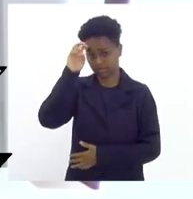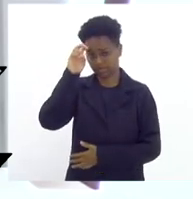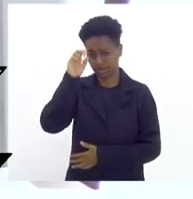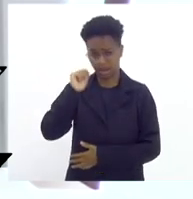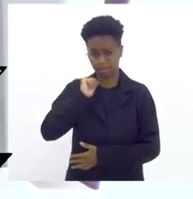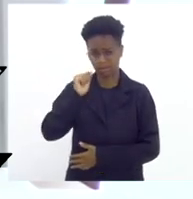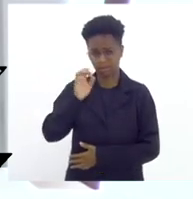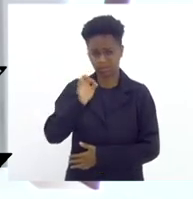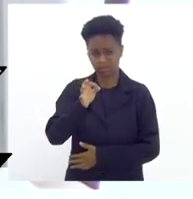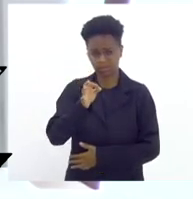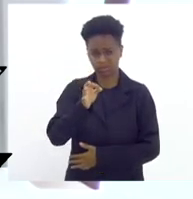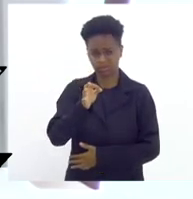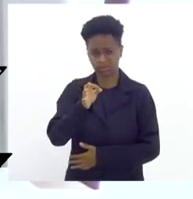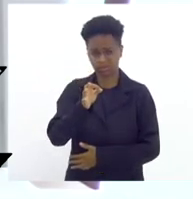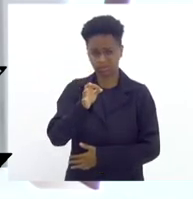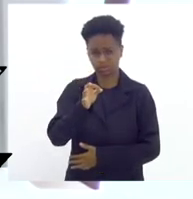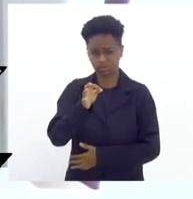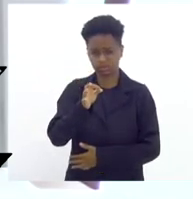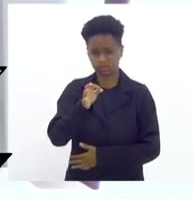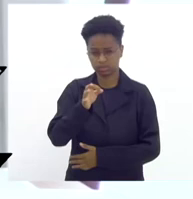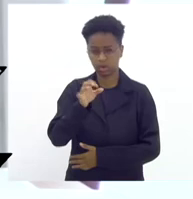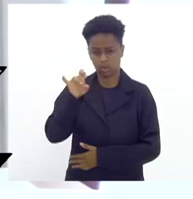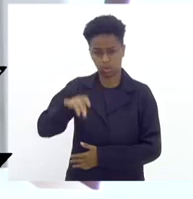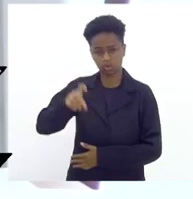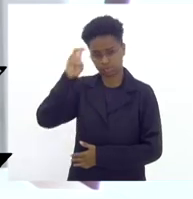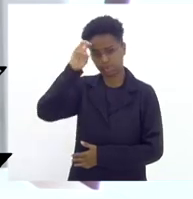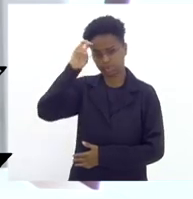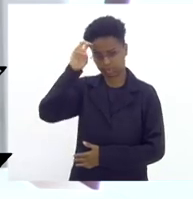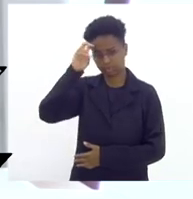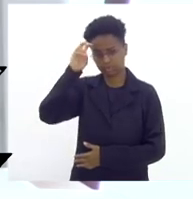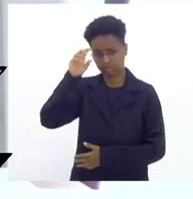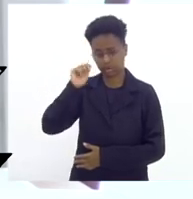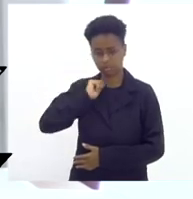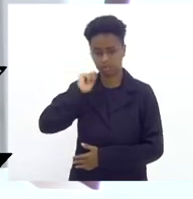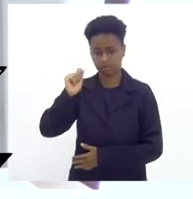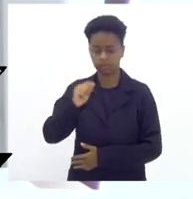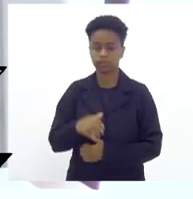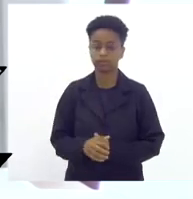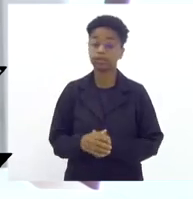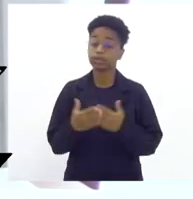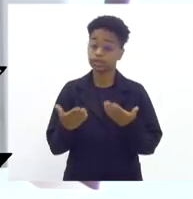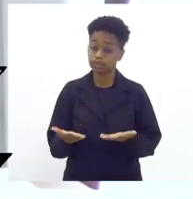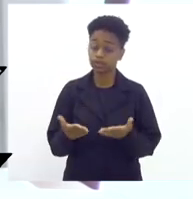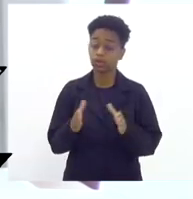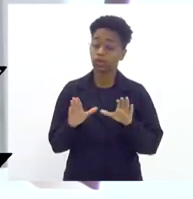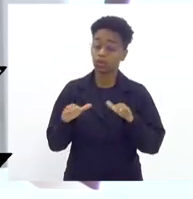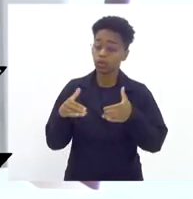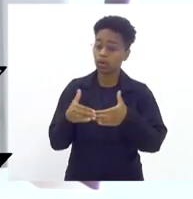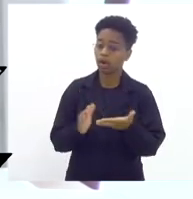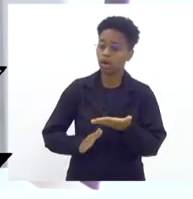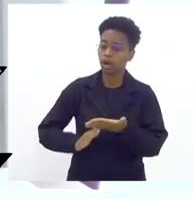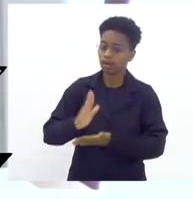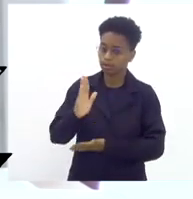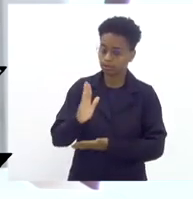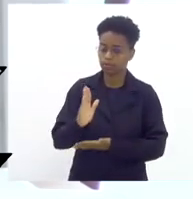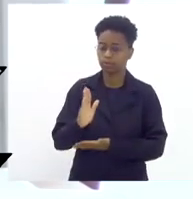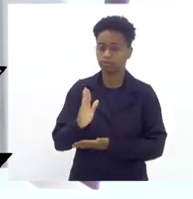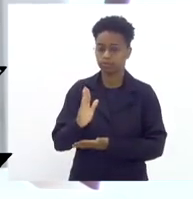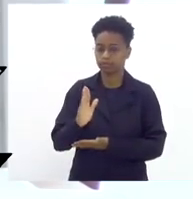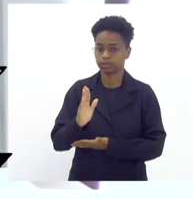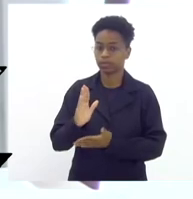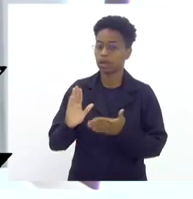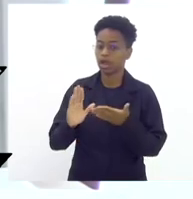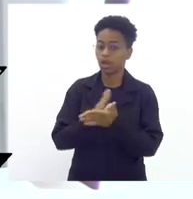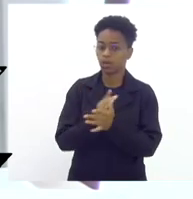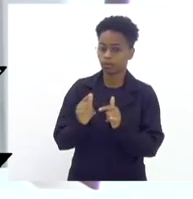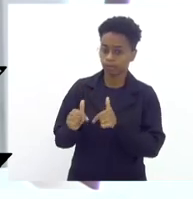foi última quinta-feira de Abril então o conselho ele aprovou algumas